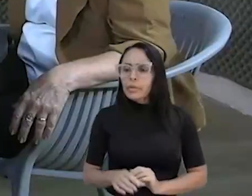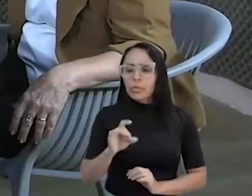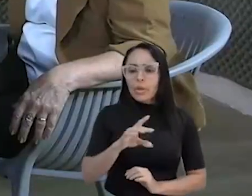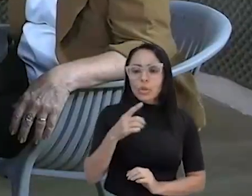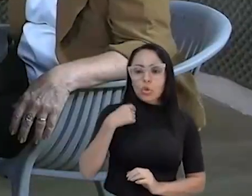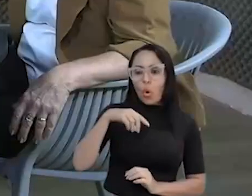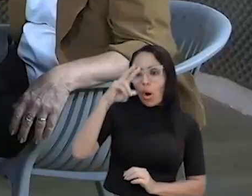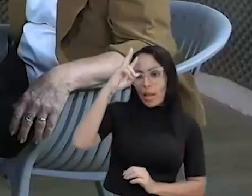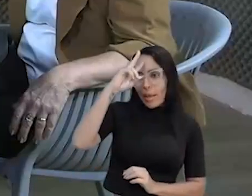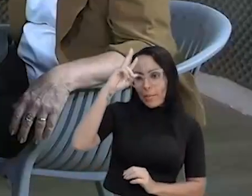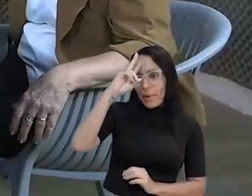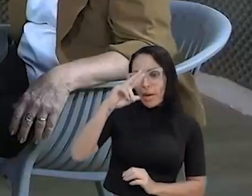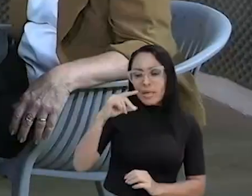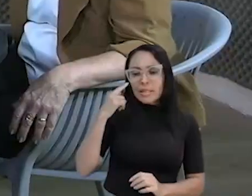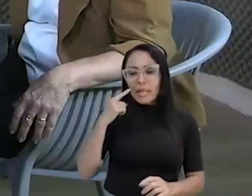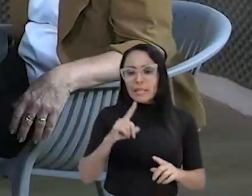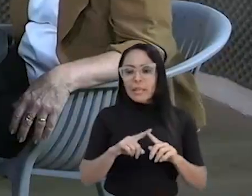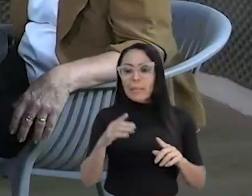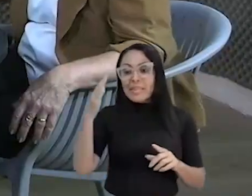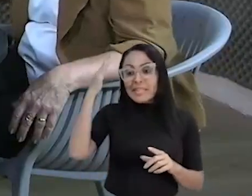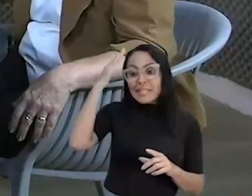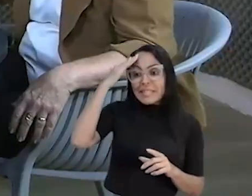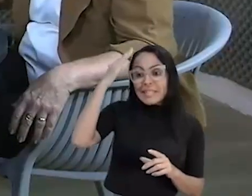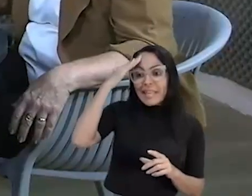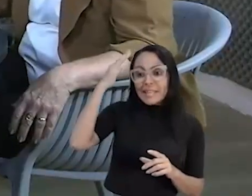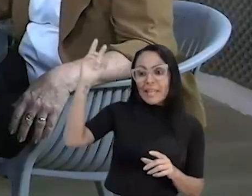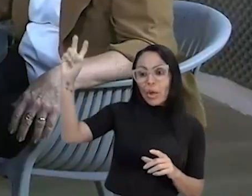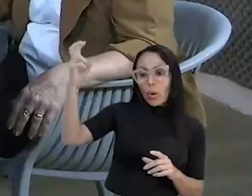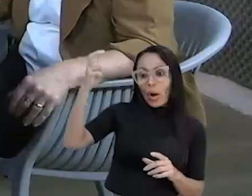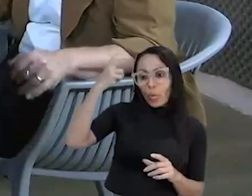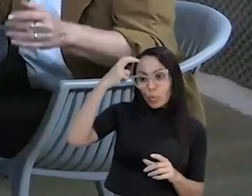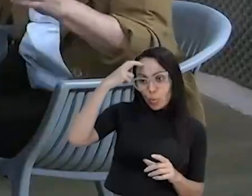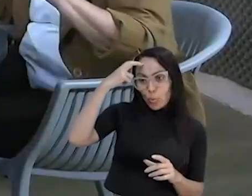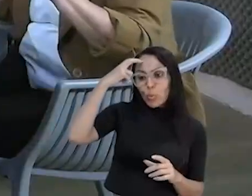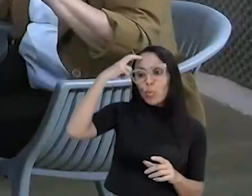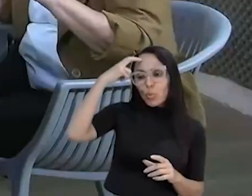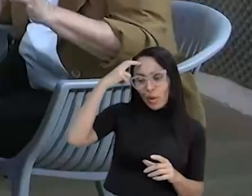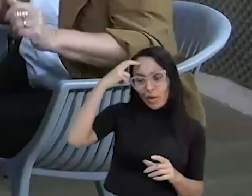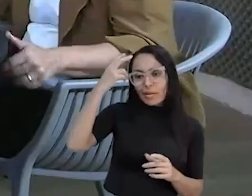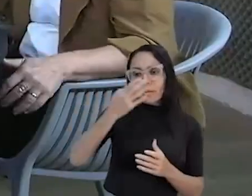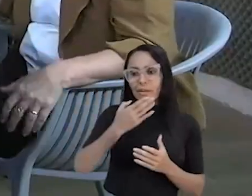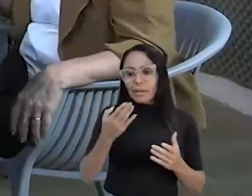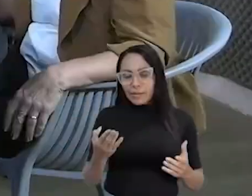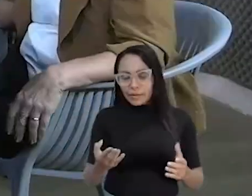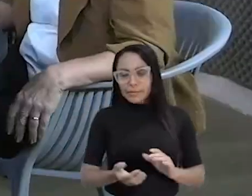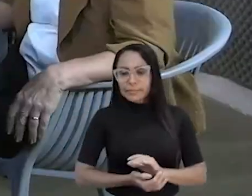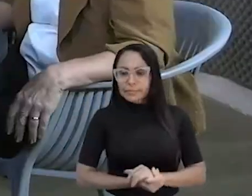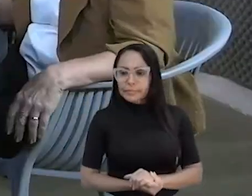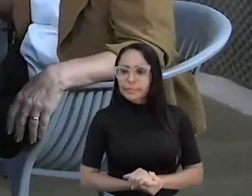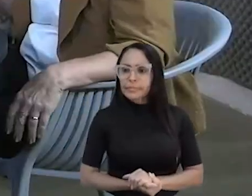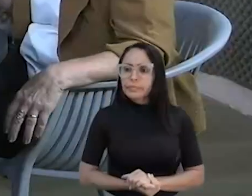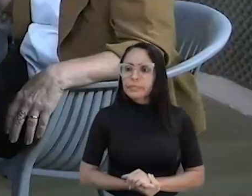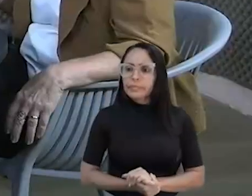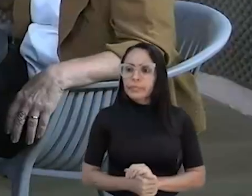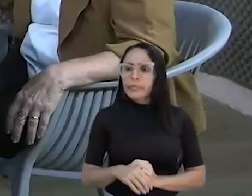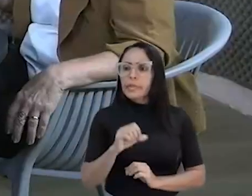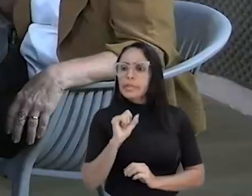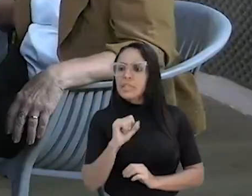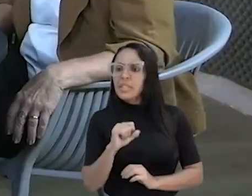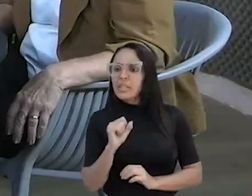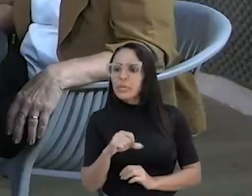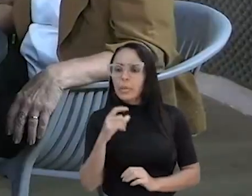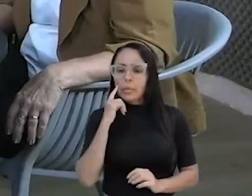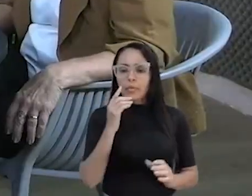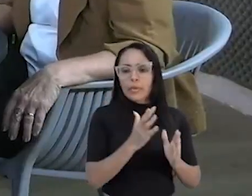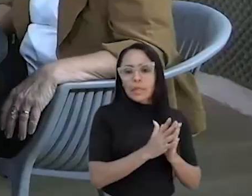lembrança, né? É uma questão de entender a cultura. Que eu tô tendo, né? Então, não precisa ser que nem eu, mas... Isso mesmo, fazer de cada momento, né,